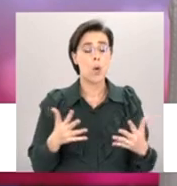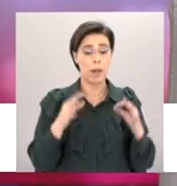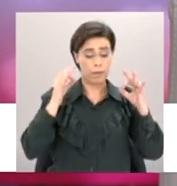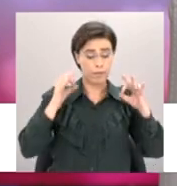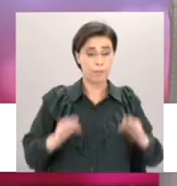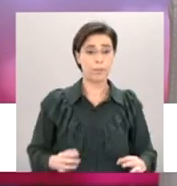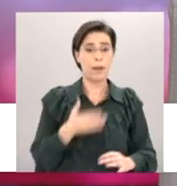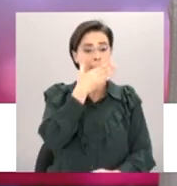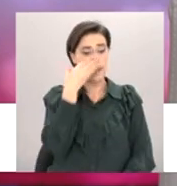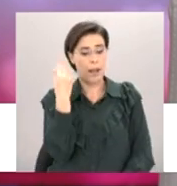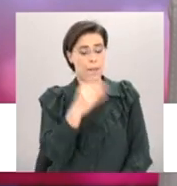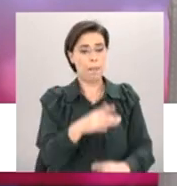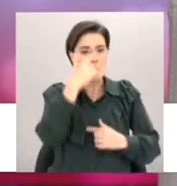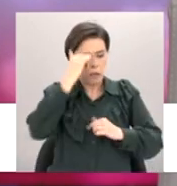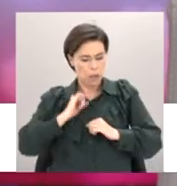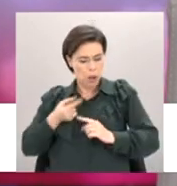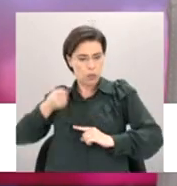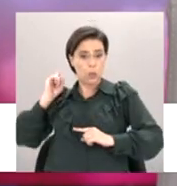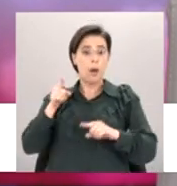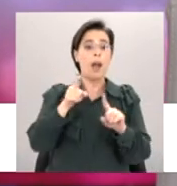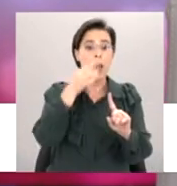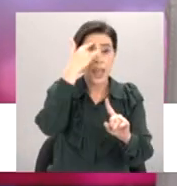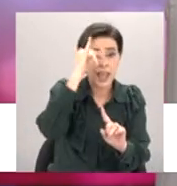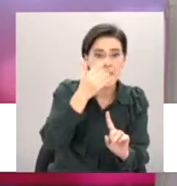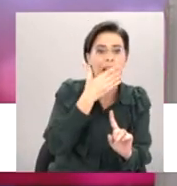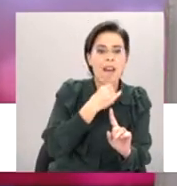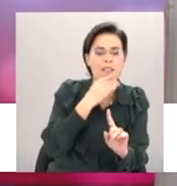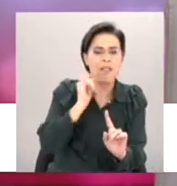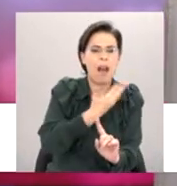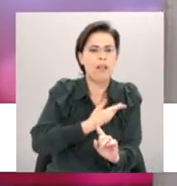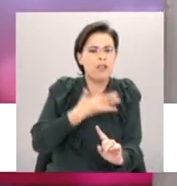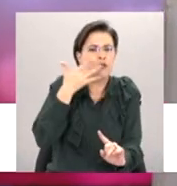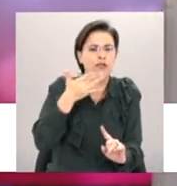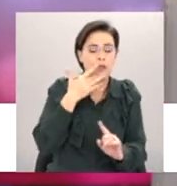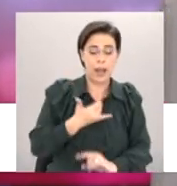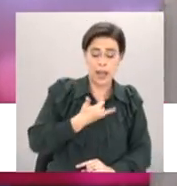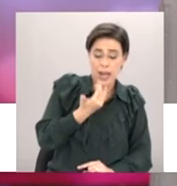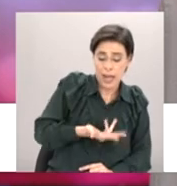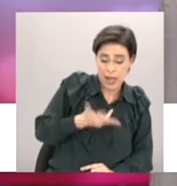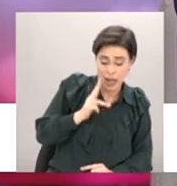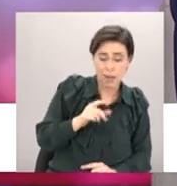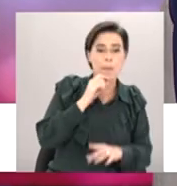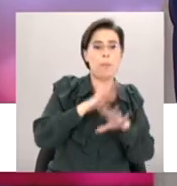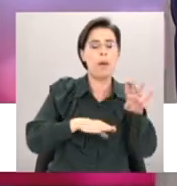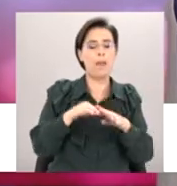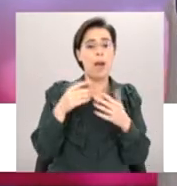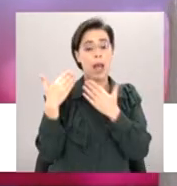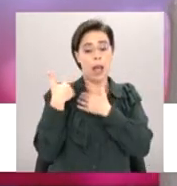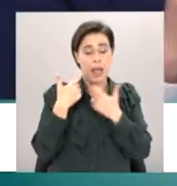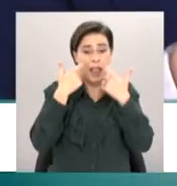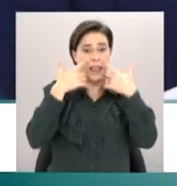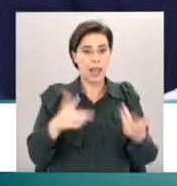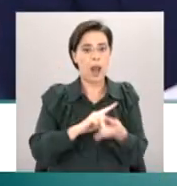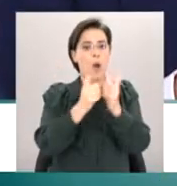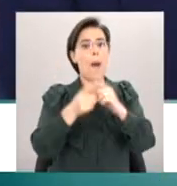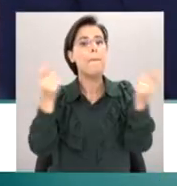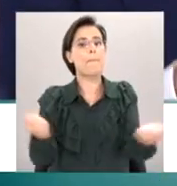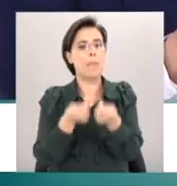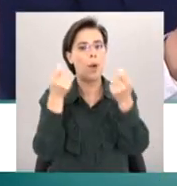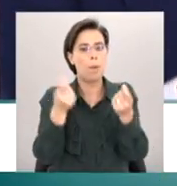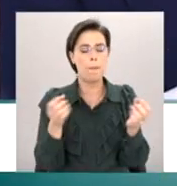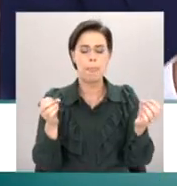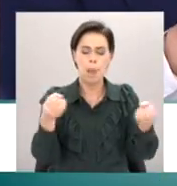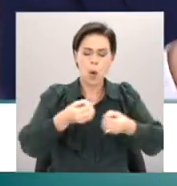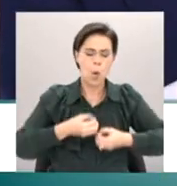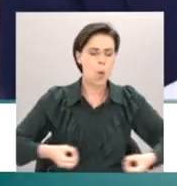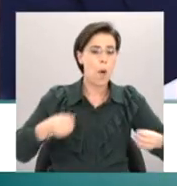corretamente não é nada absurda velha iniciativa livre pode fazer de responsabilidade propaganda mas